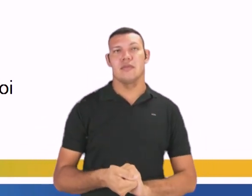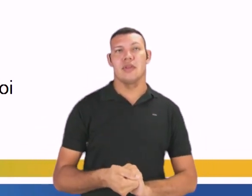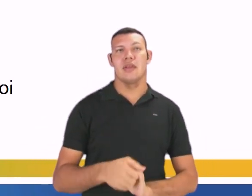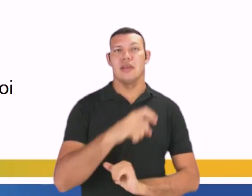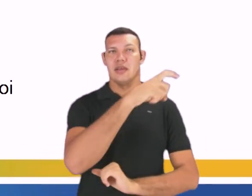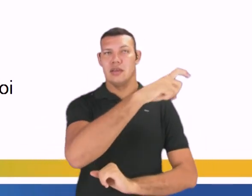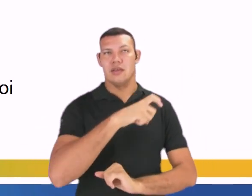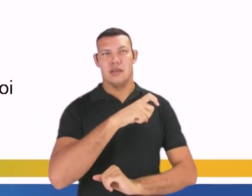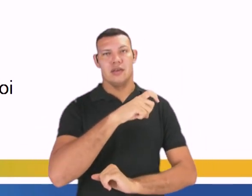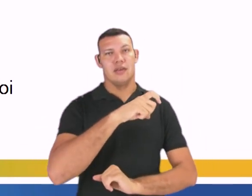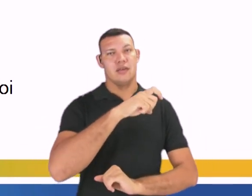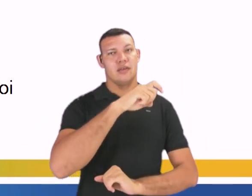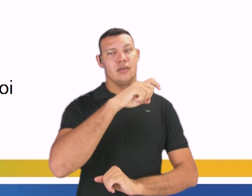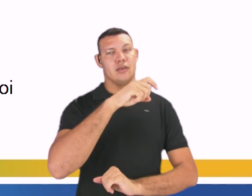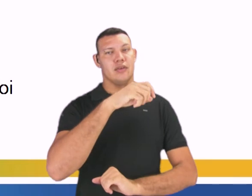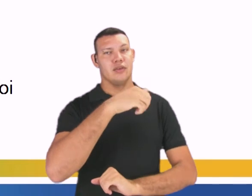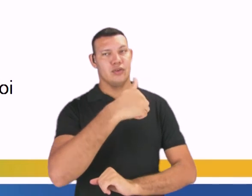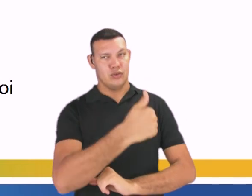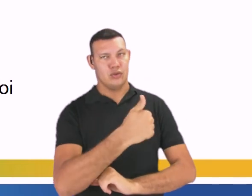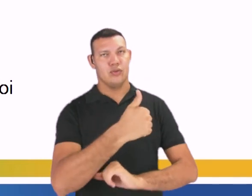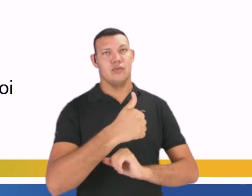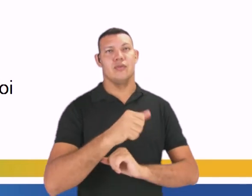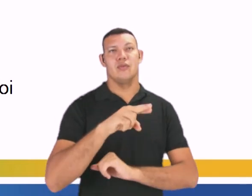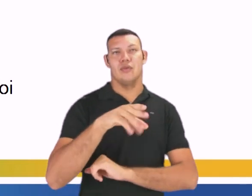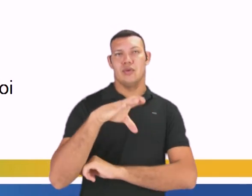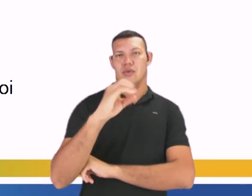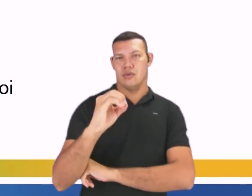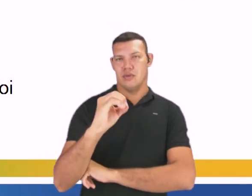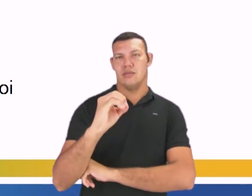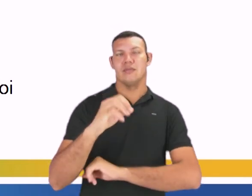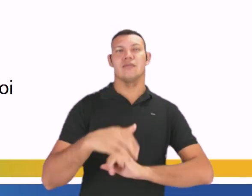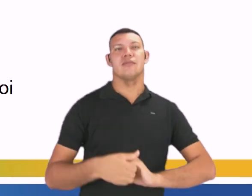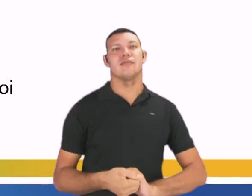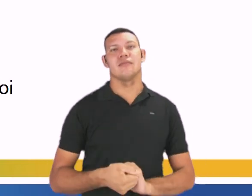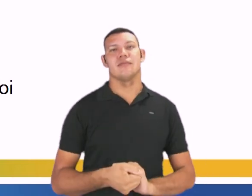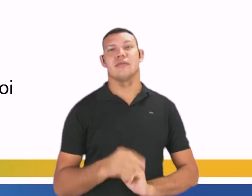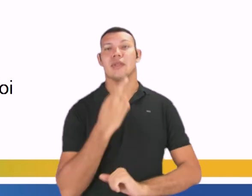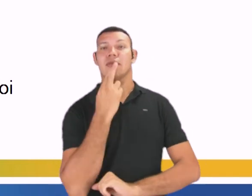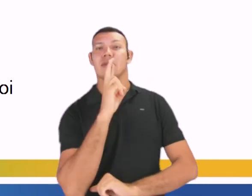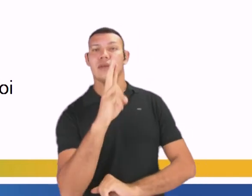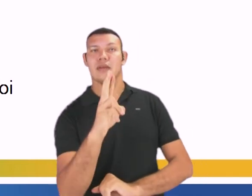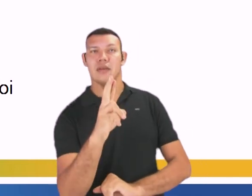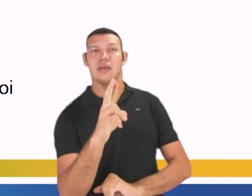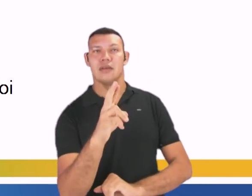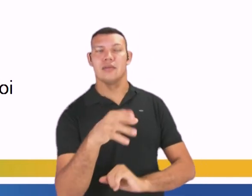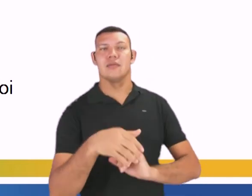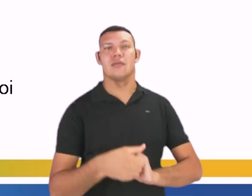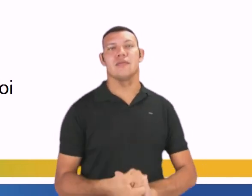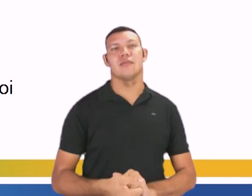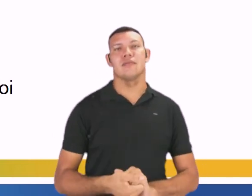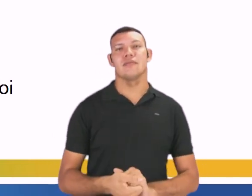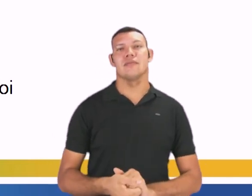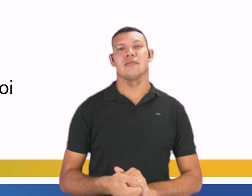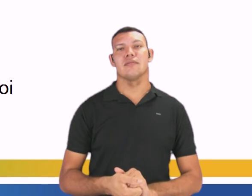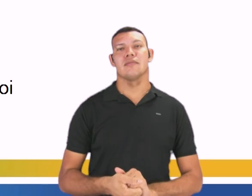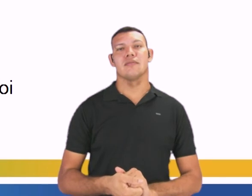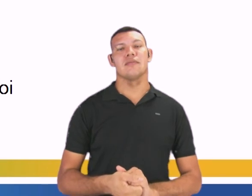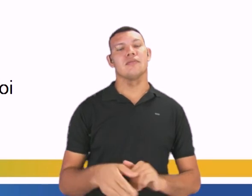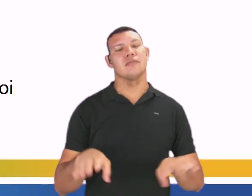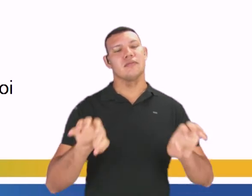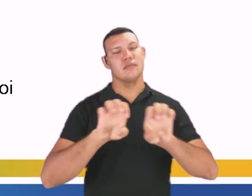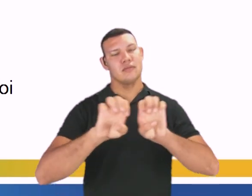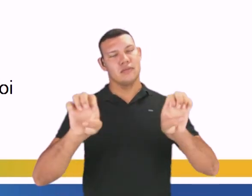x' igual a zero, né? E aí nós vamos resolver e